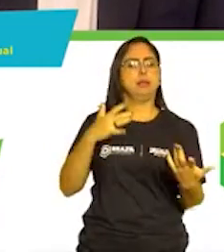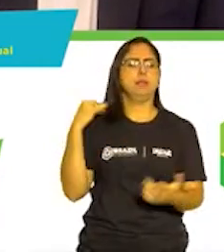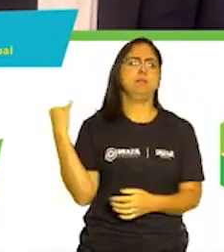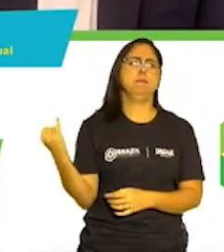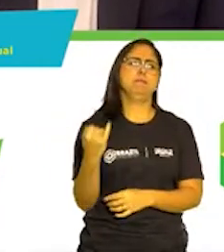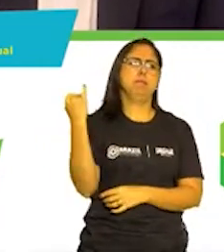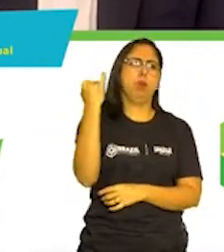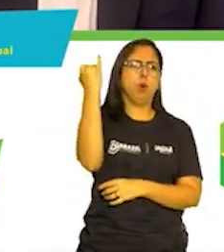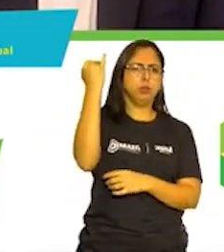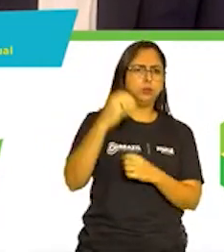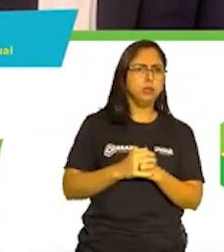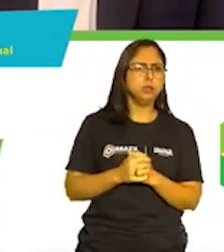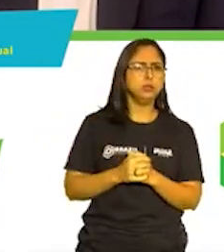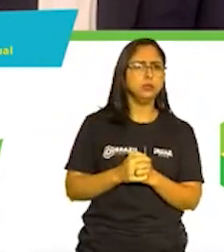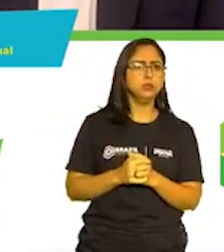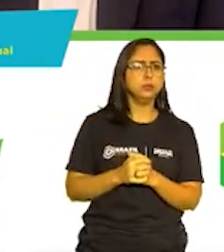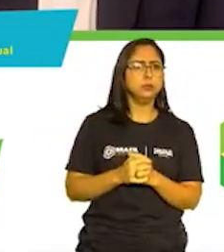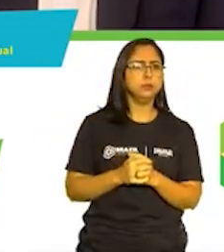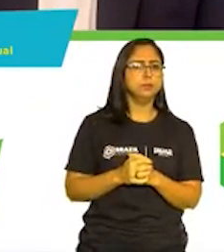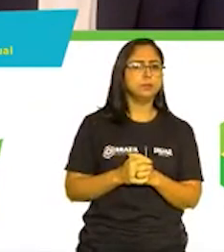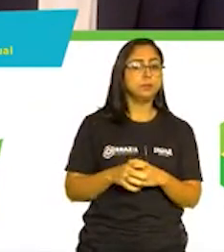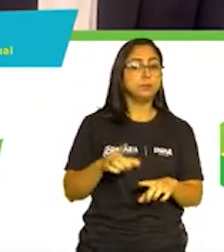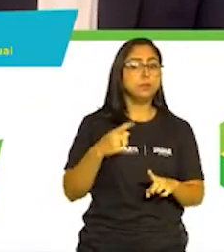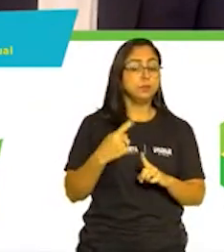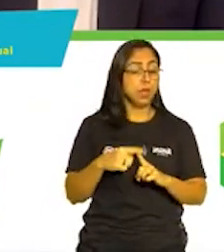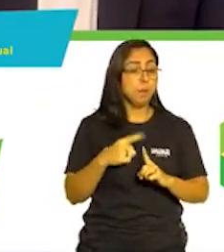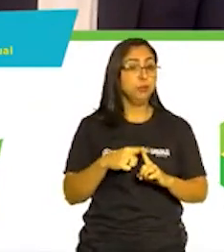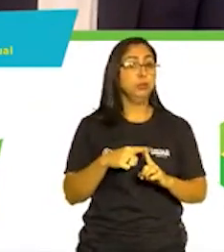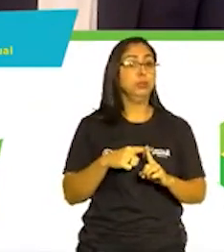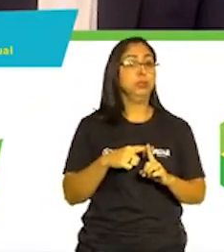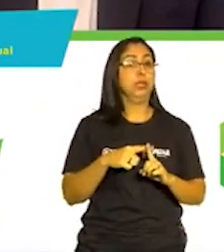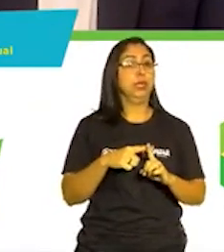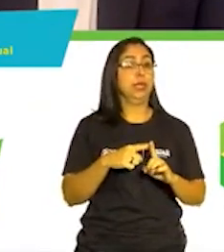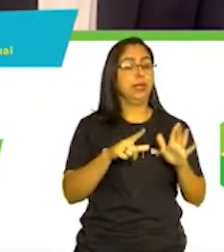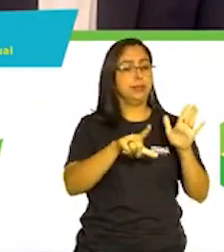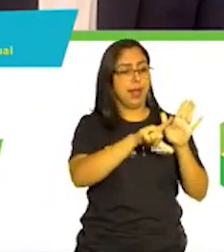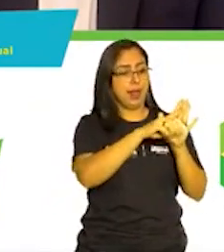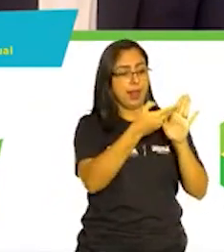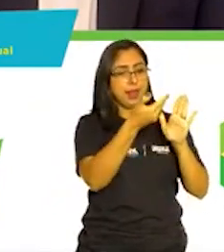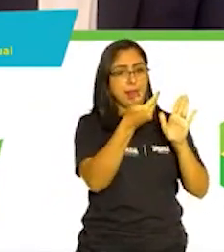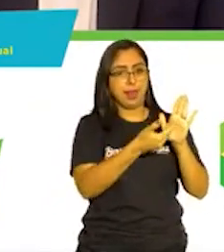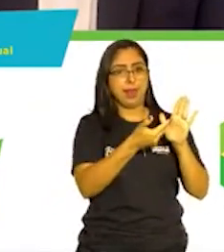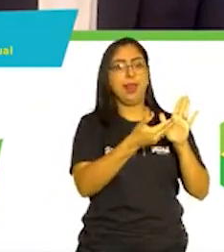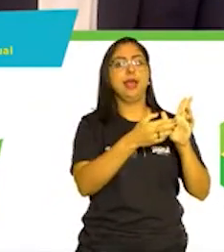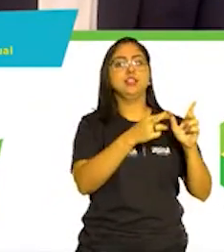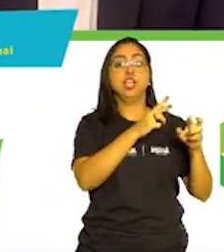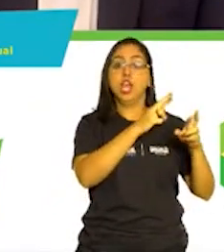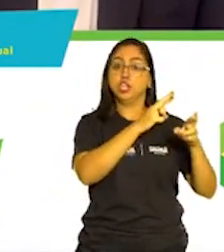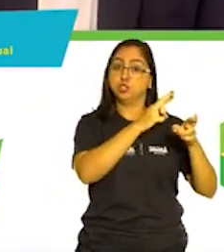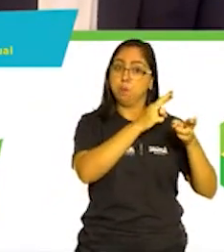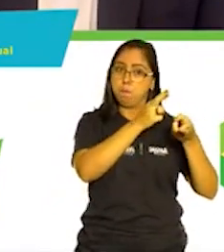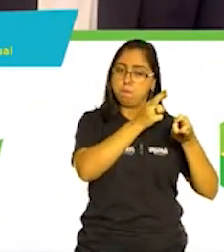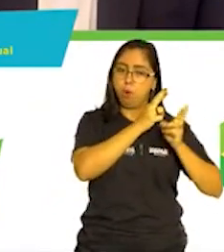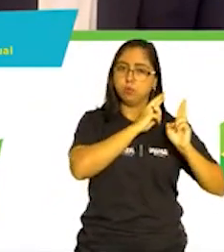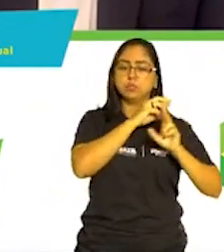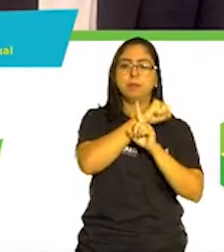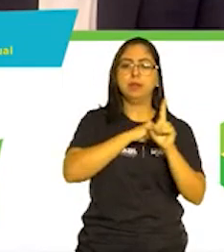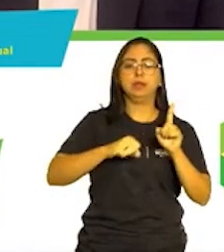Eu acho muito, muito bom lá na questão do programa da Lei de Responsabilidade Social, ou projeto original que